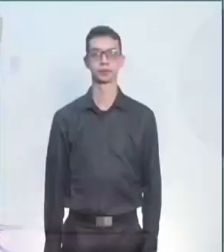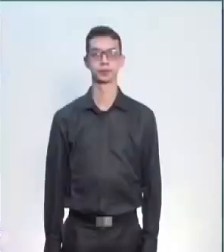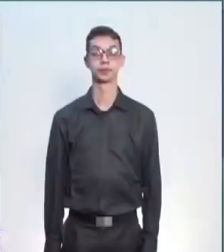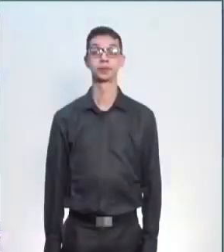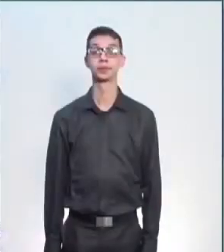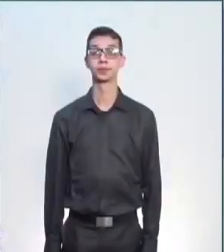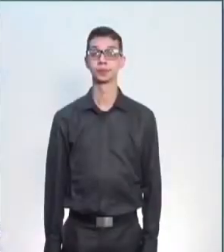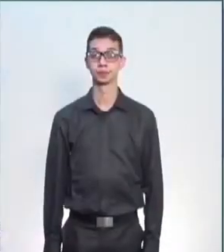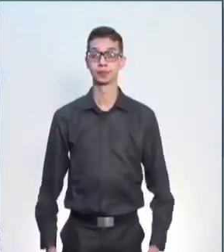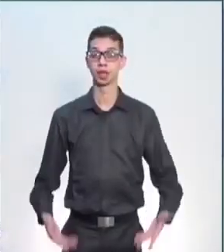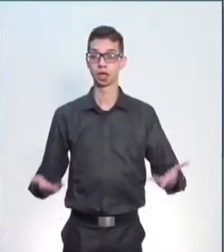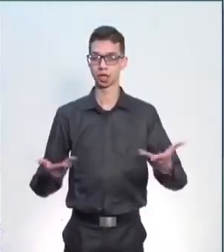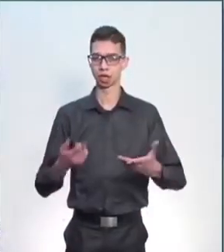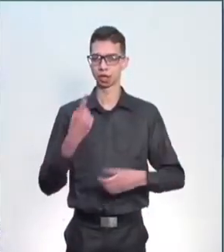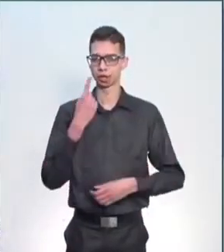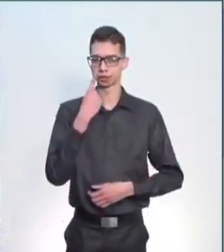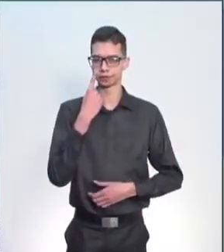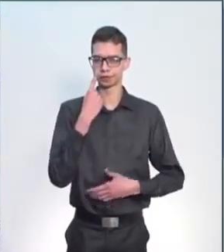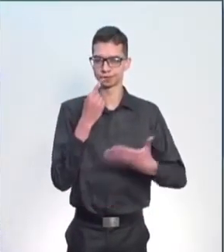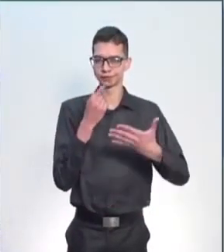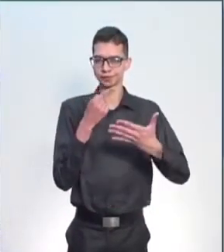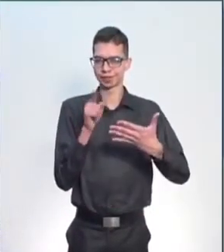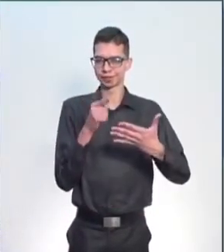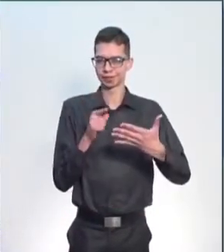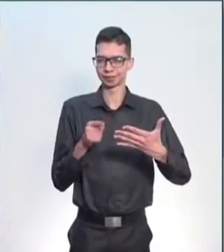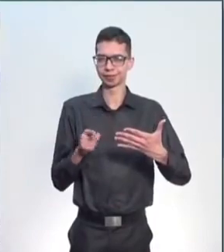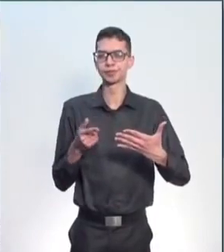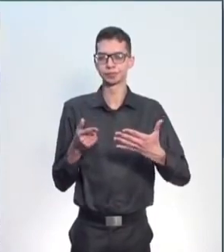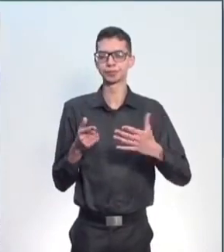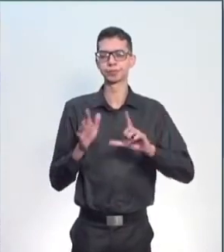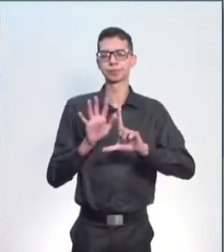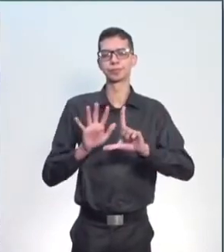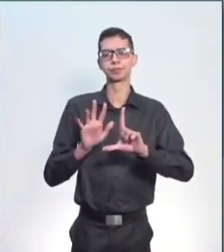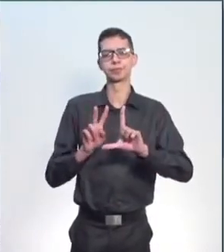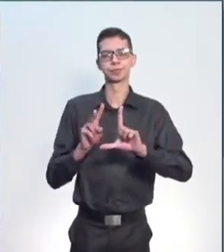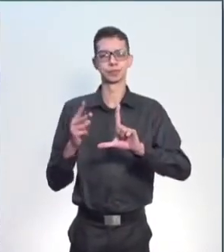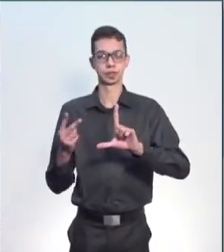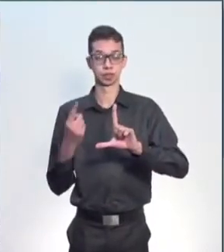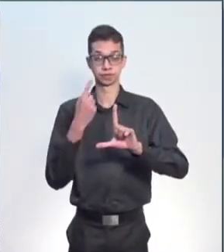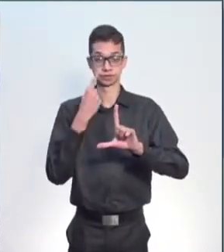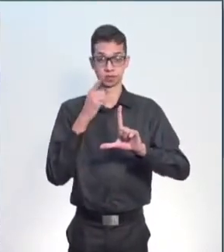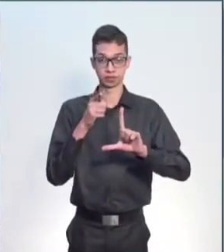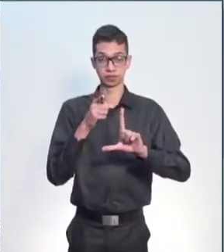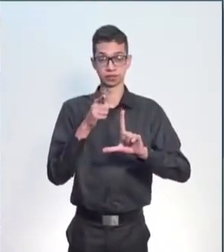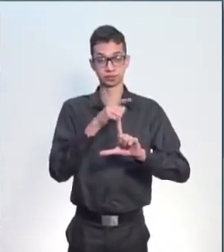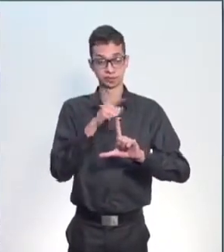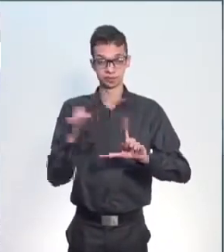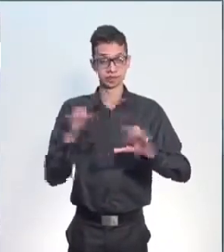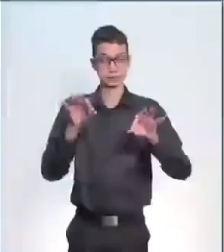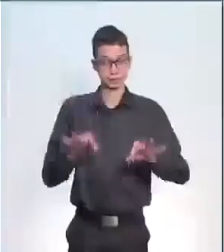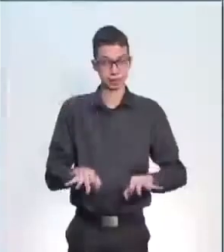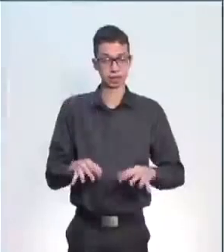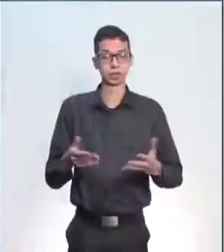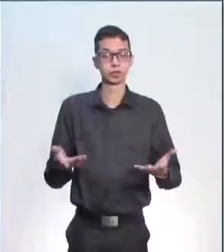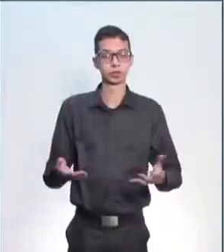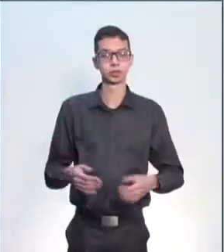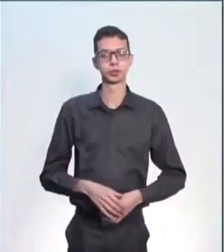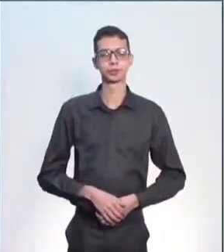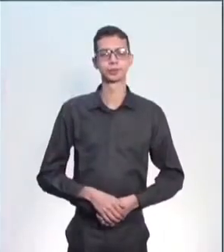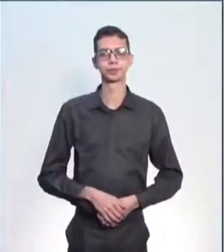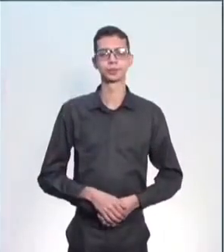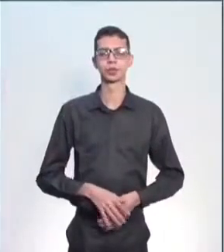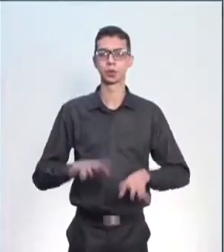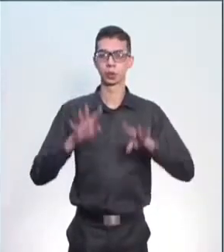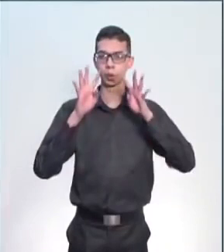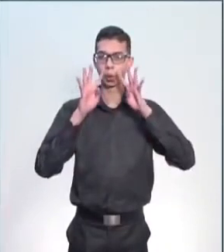Vamos fazer a verificação. Próximo slide. Vamos ver se vocês acertaram. Olha aí, né?